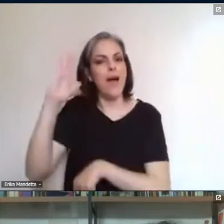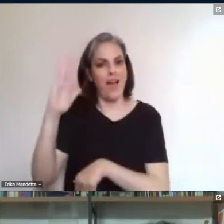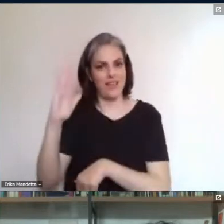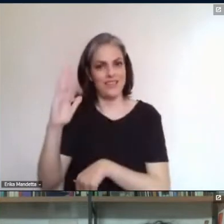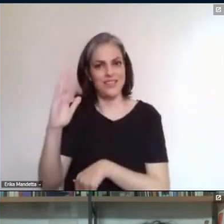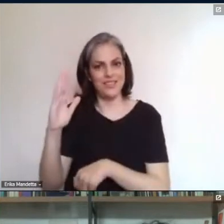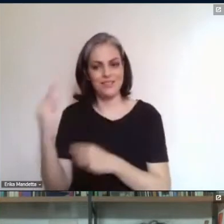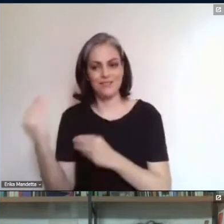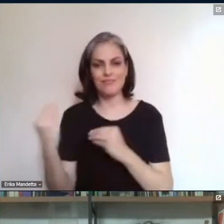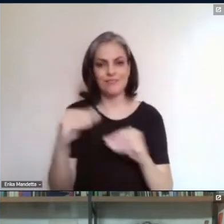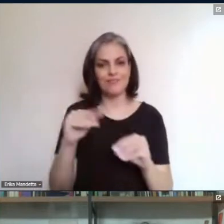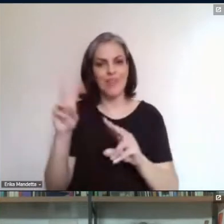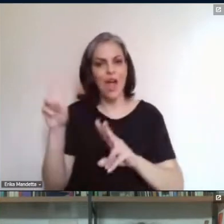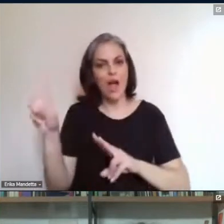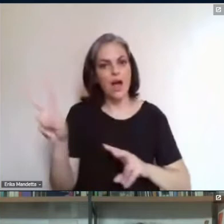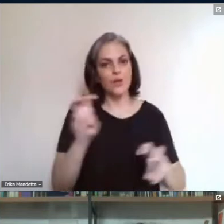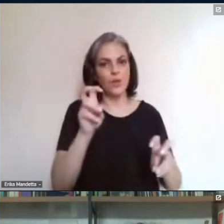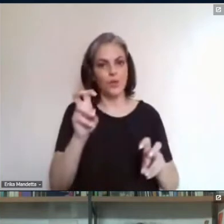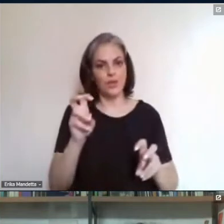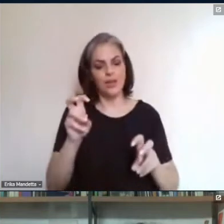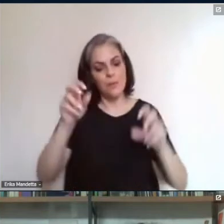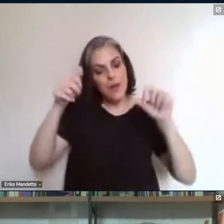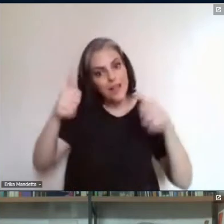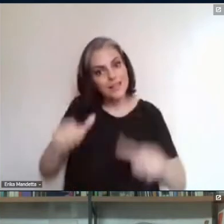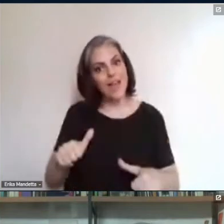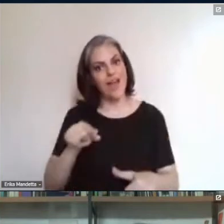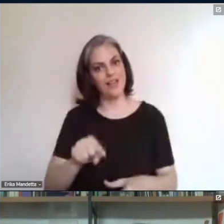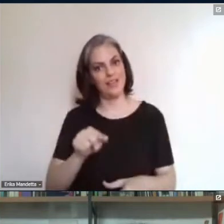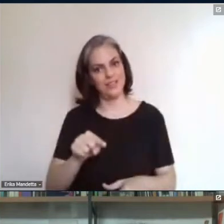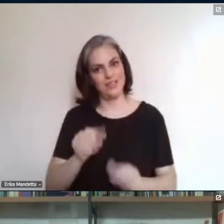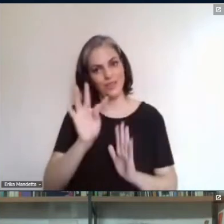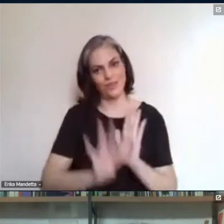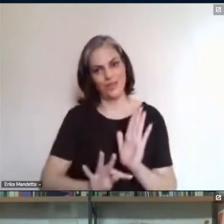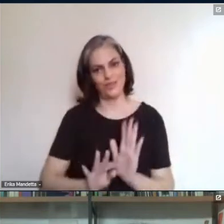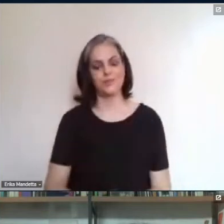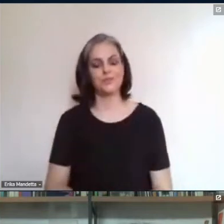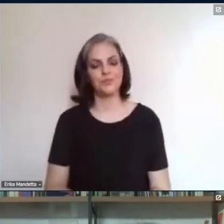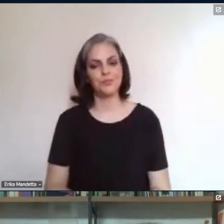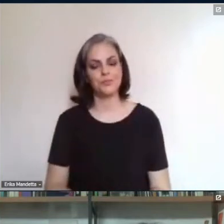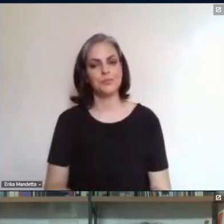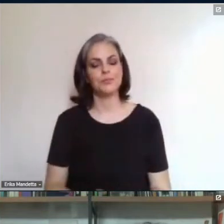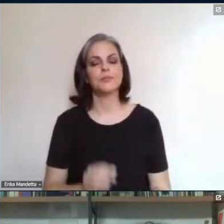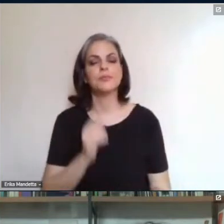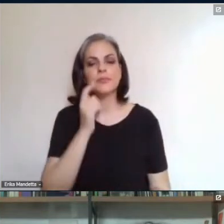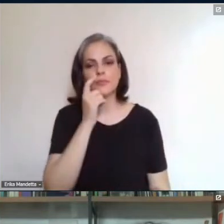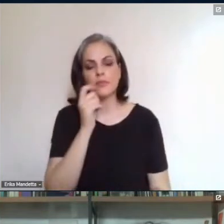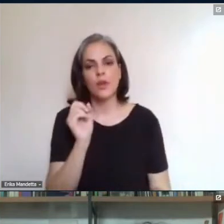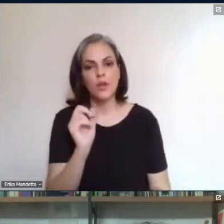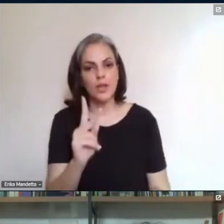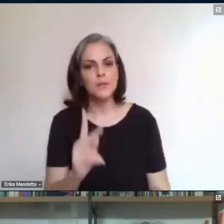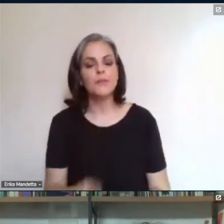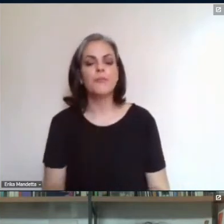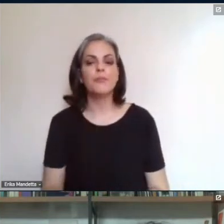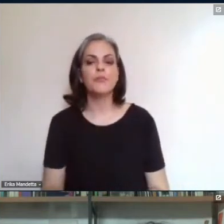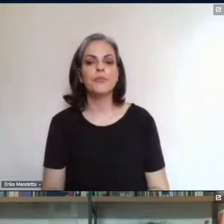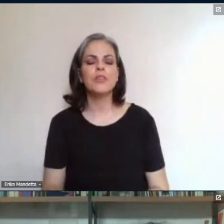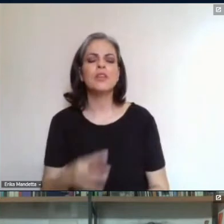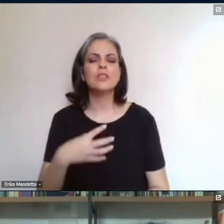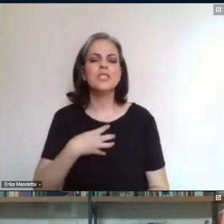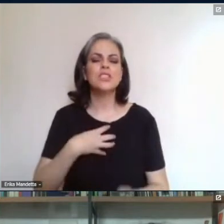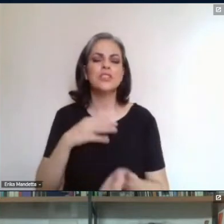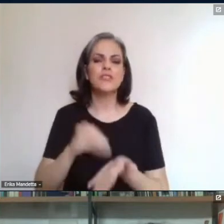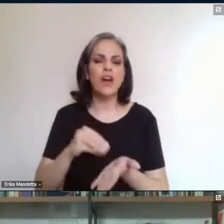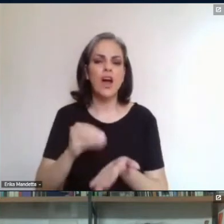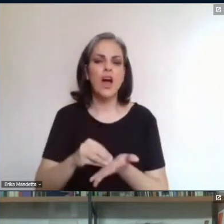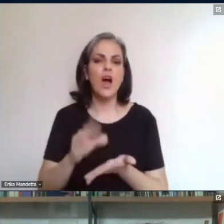para as análises. E aí eu coloquei assim, eu senti falta de trazer